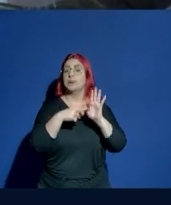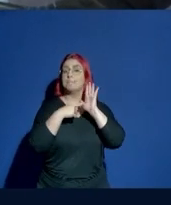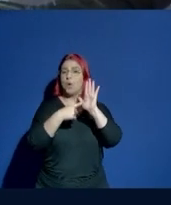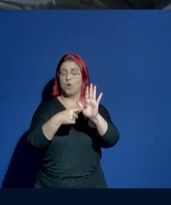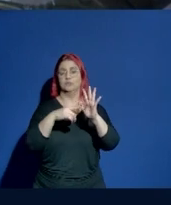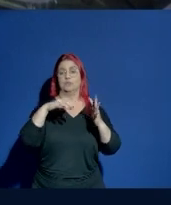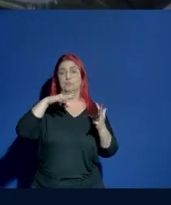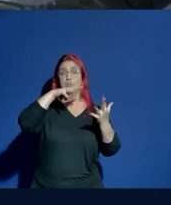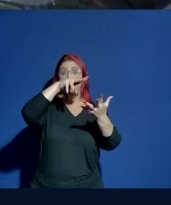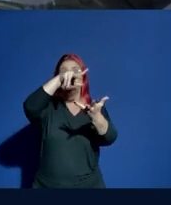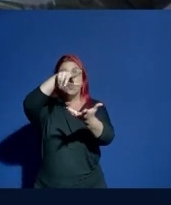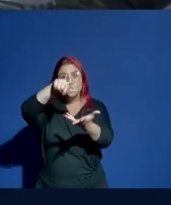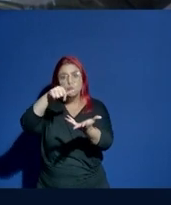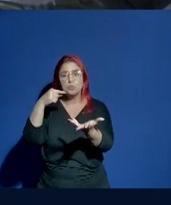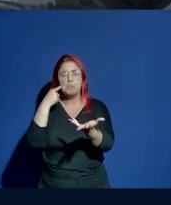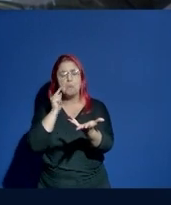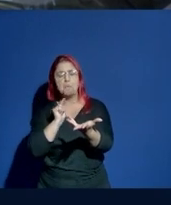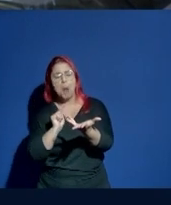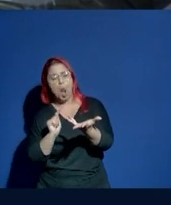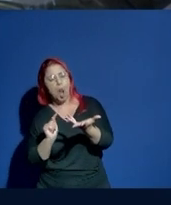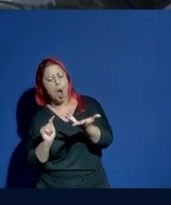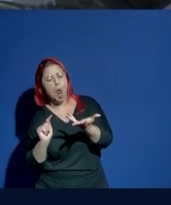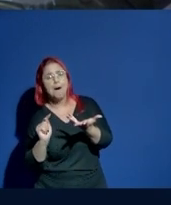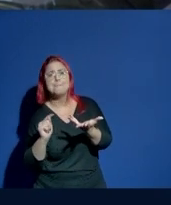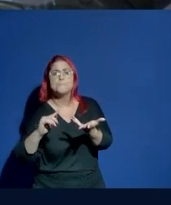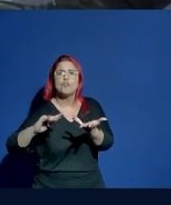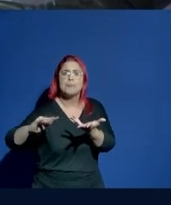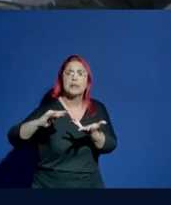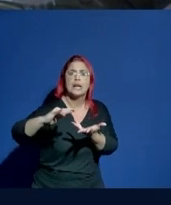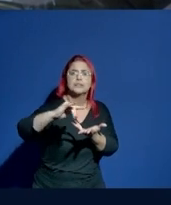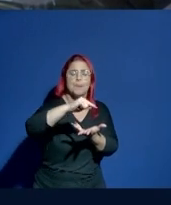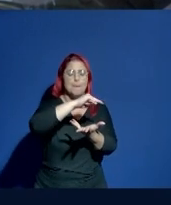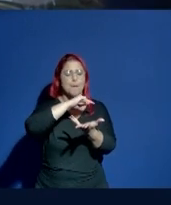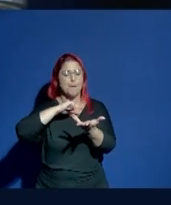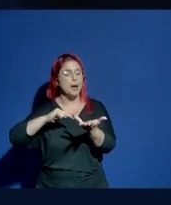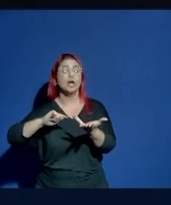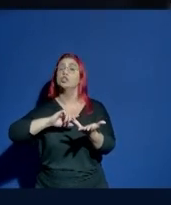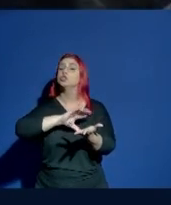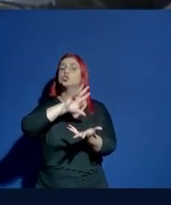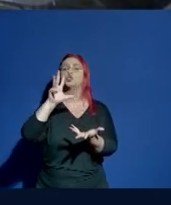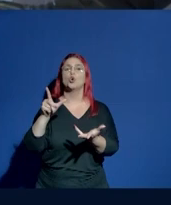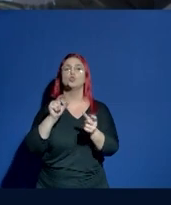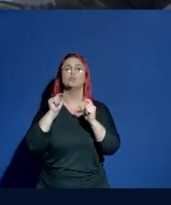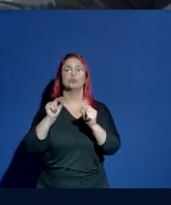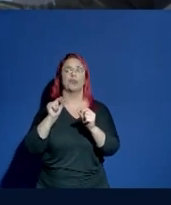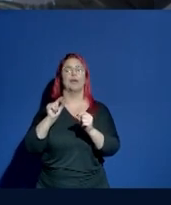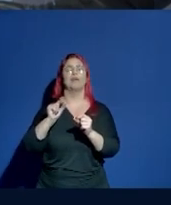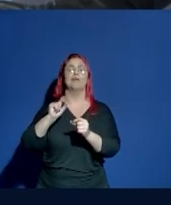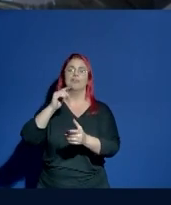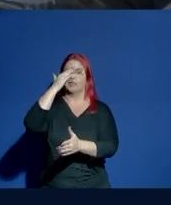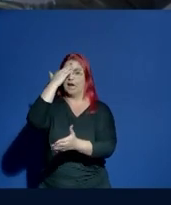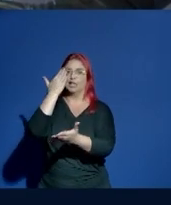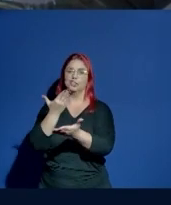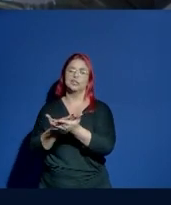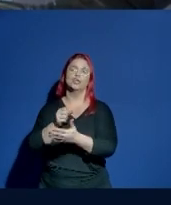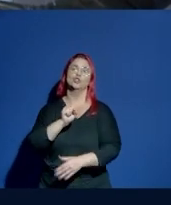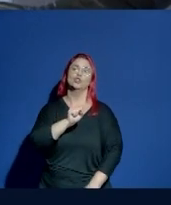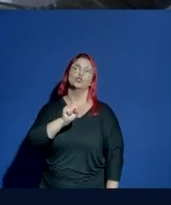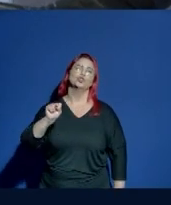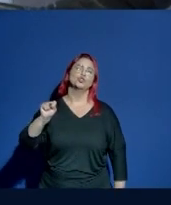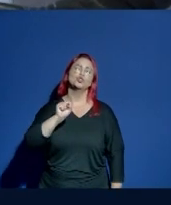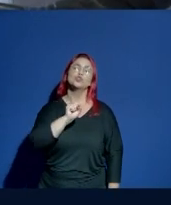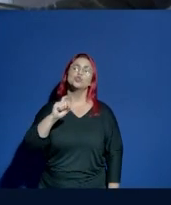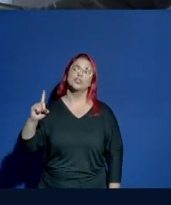e você vê essa movimentação, todos estão apostando no Sudeste Asiático. Então, a China sendo